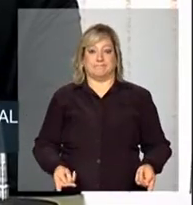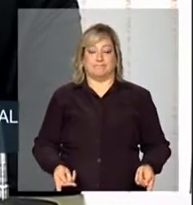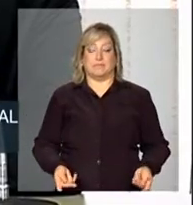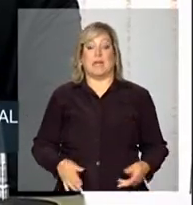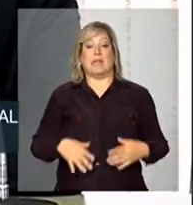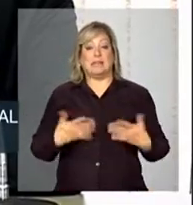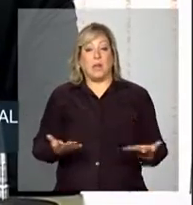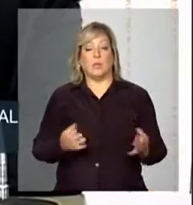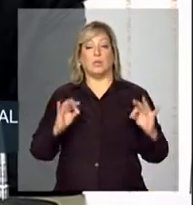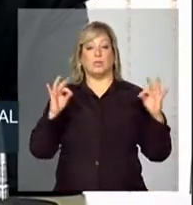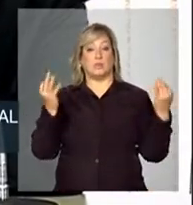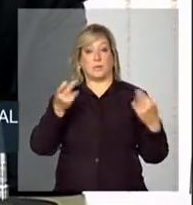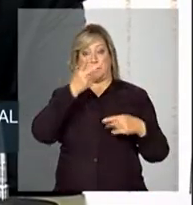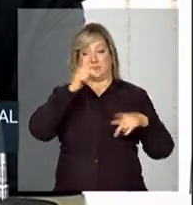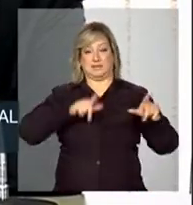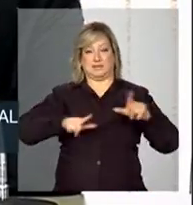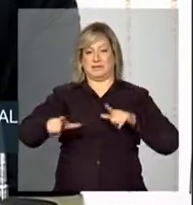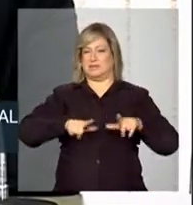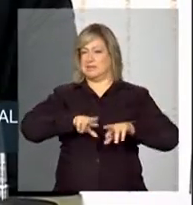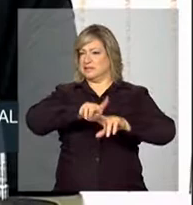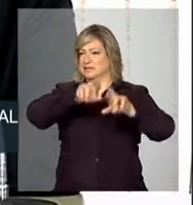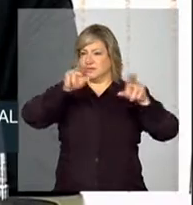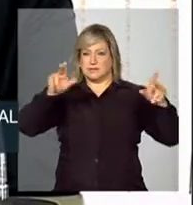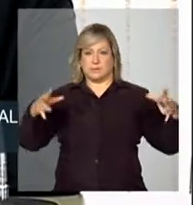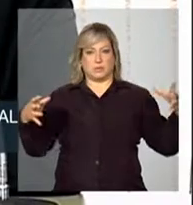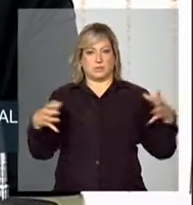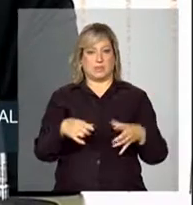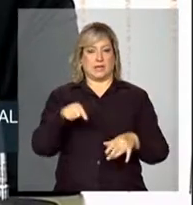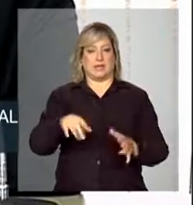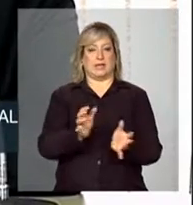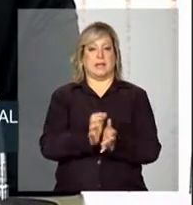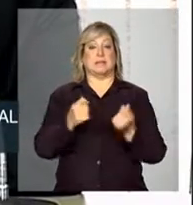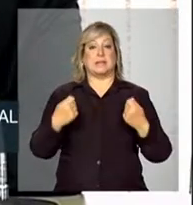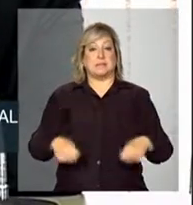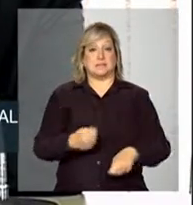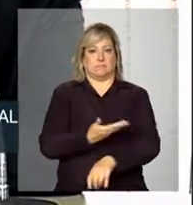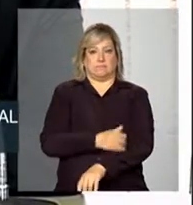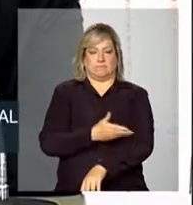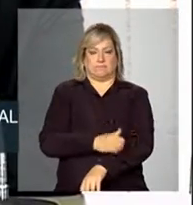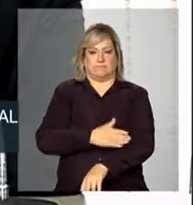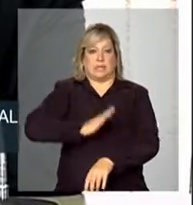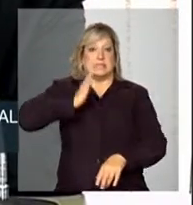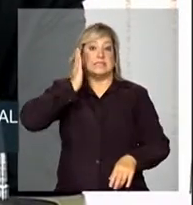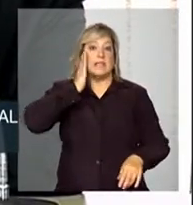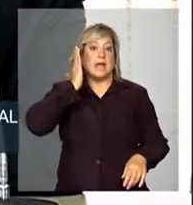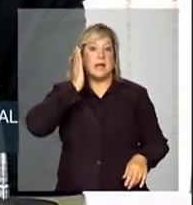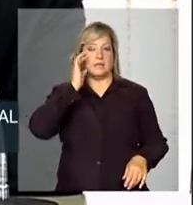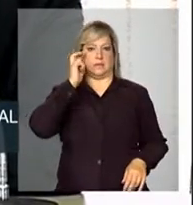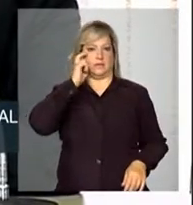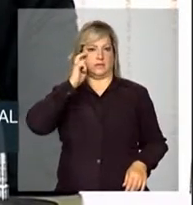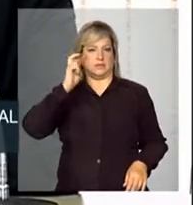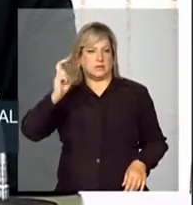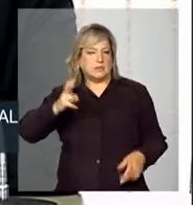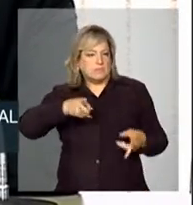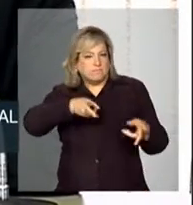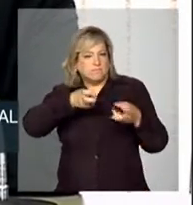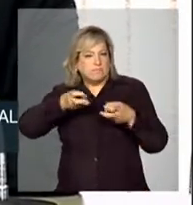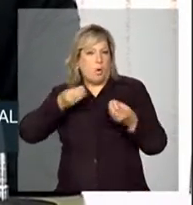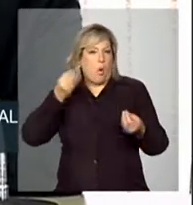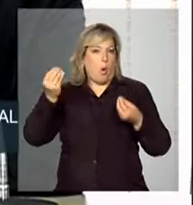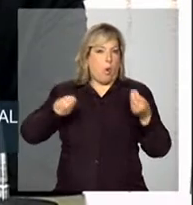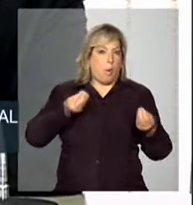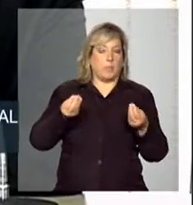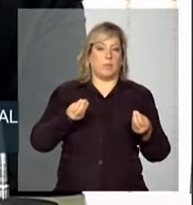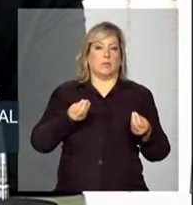os agentes de todas as esferas que atuam nesta área tem que estar capacitados para poder